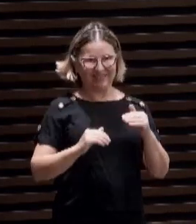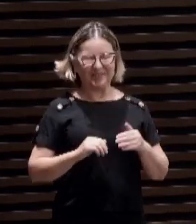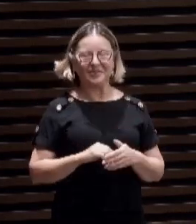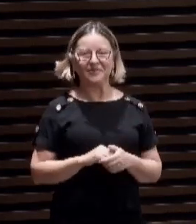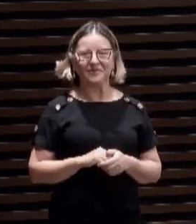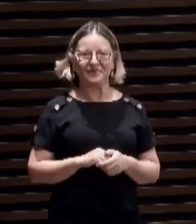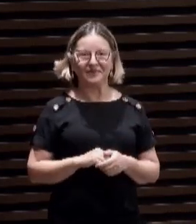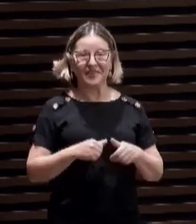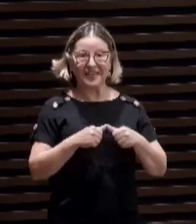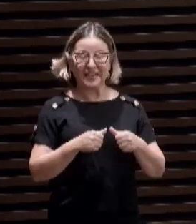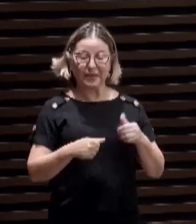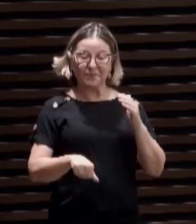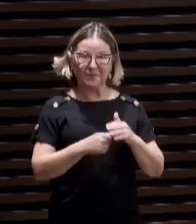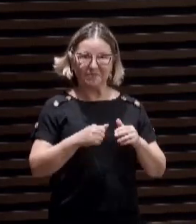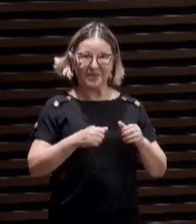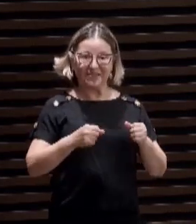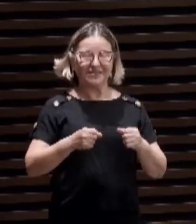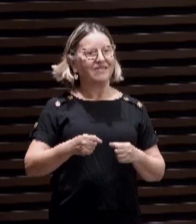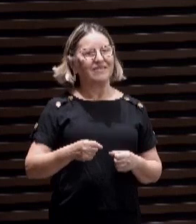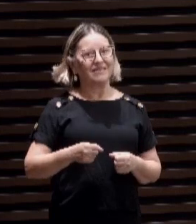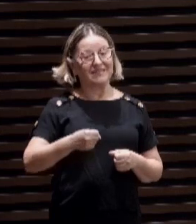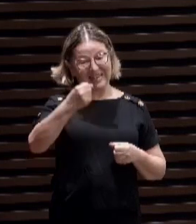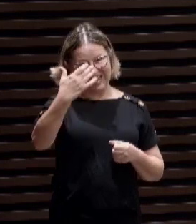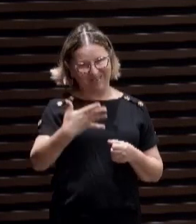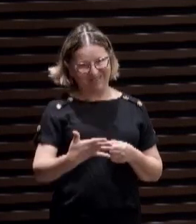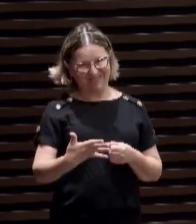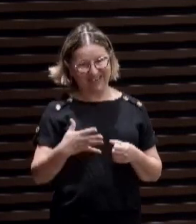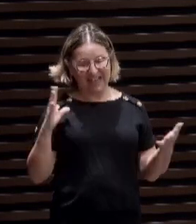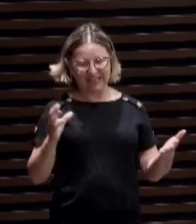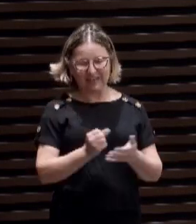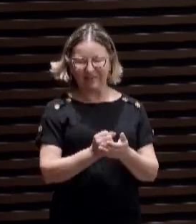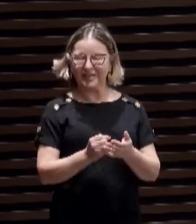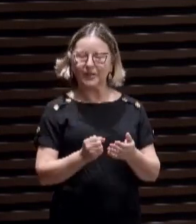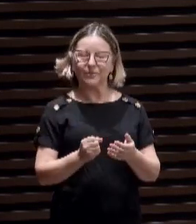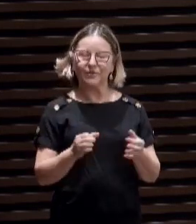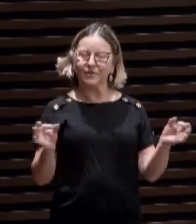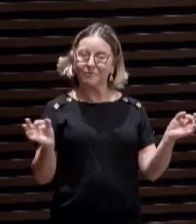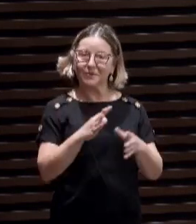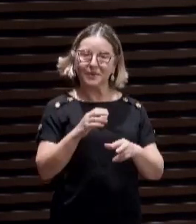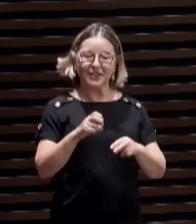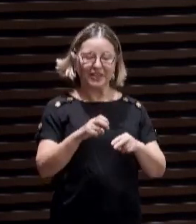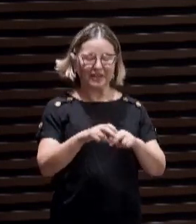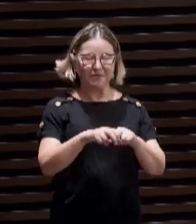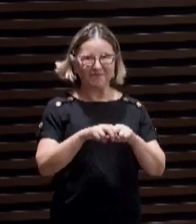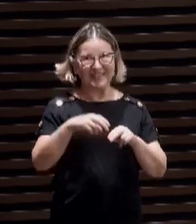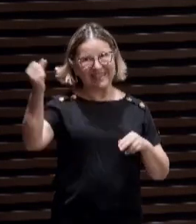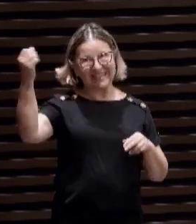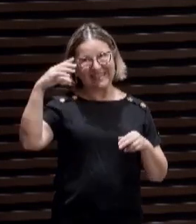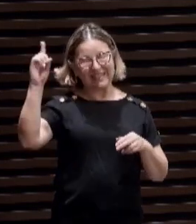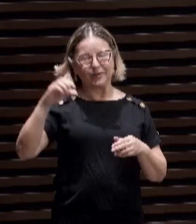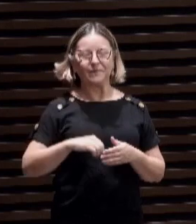Esse é o primeiro assunto, salvação totalmente pela graça. O segundo assunto, mais importante para os